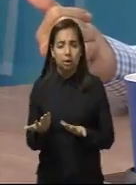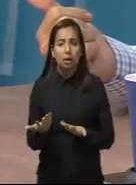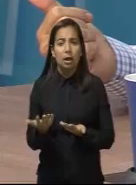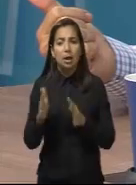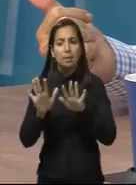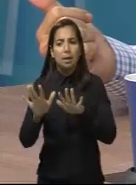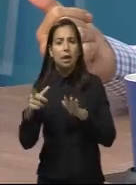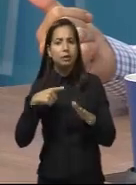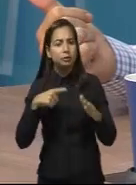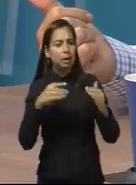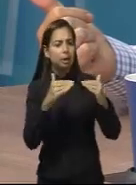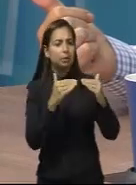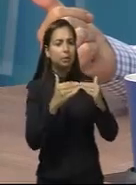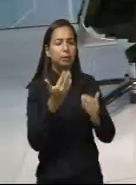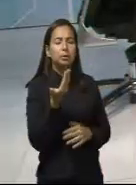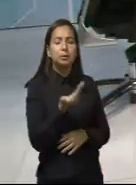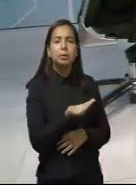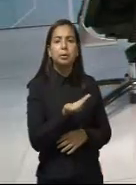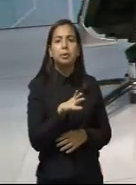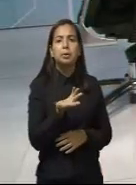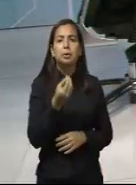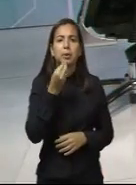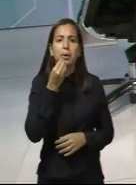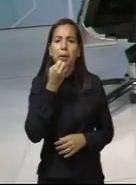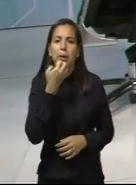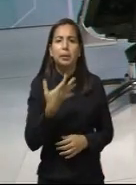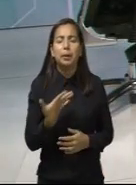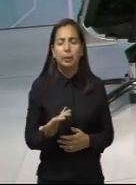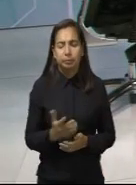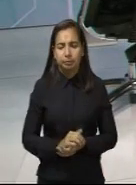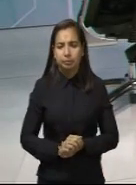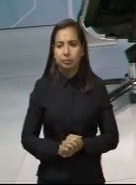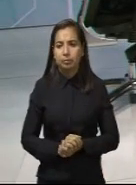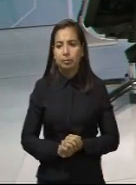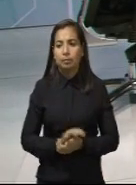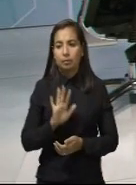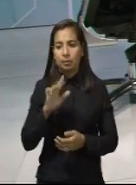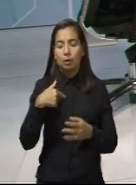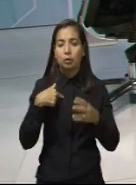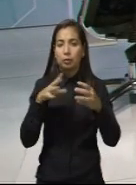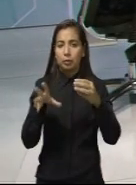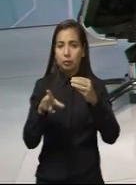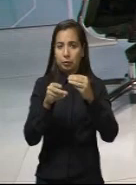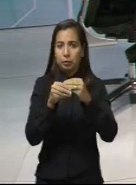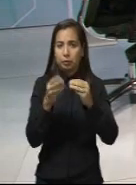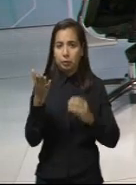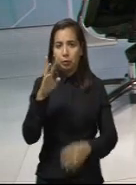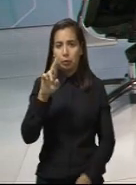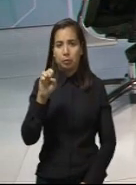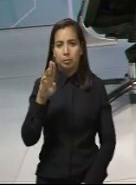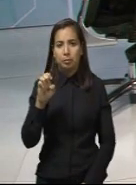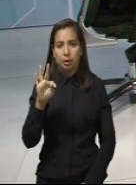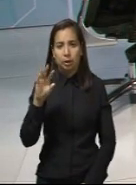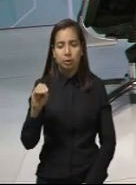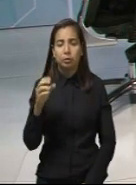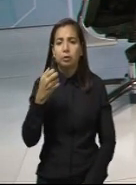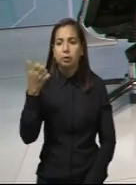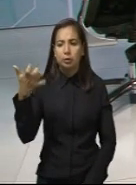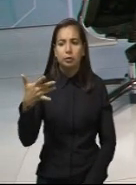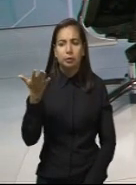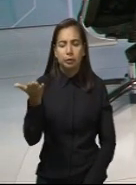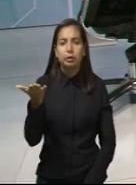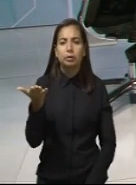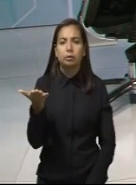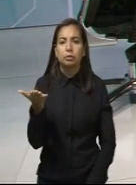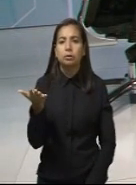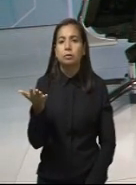privilégio? Eu faria só uma pequena ponderação. Aliás, que o Roberto Martins Rodrigues está comentando há pouco